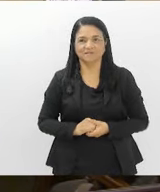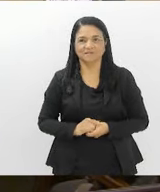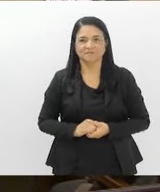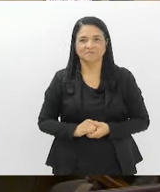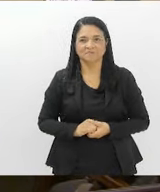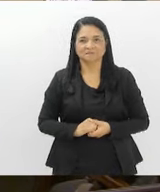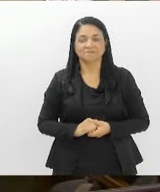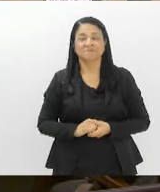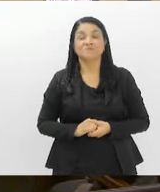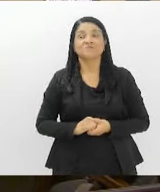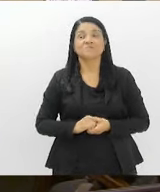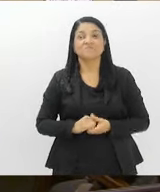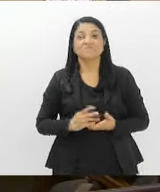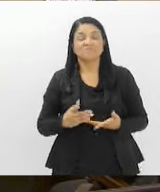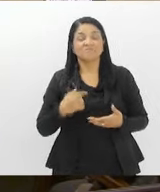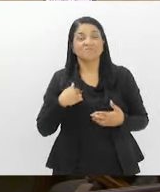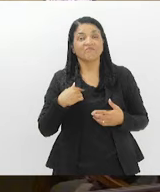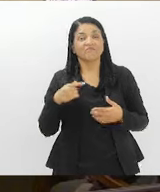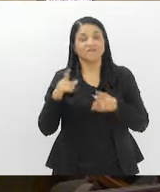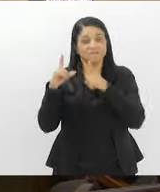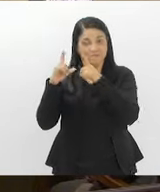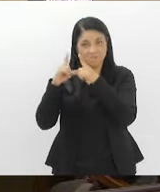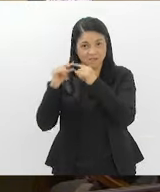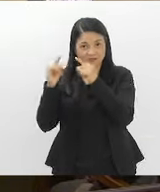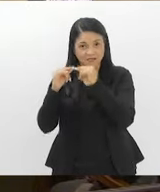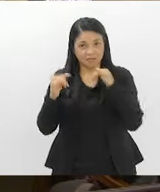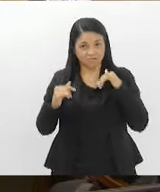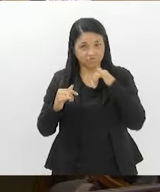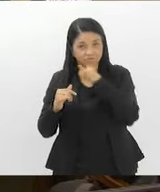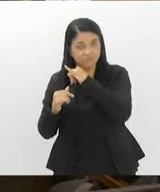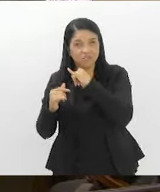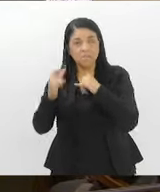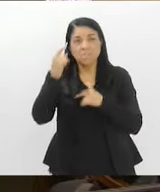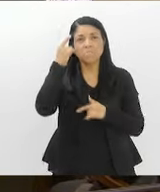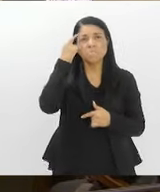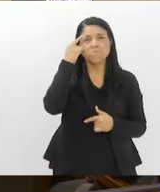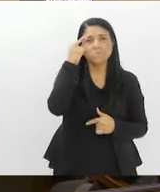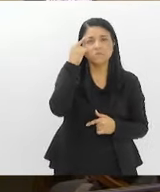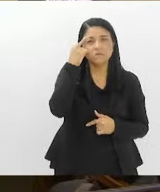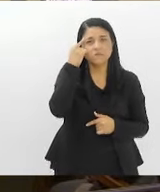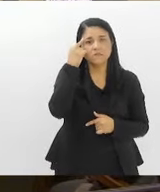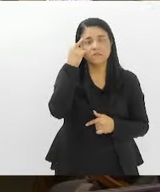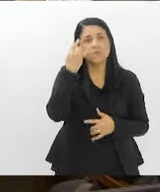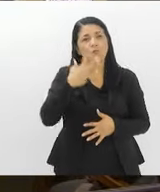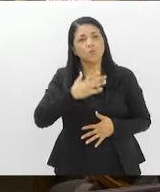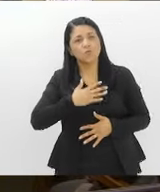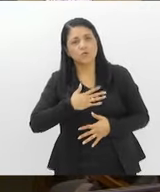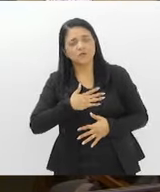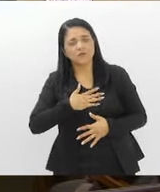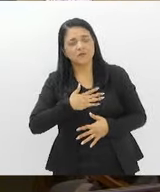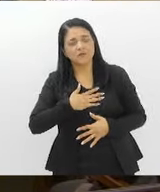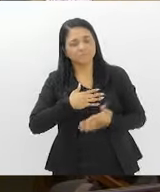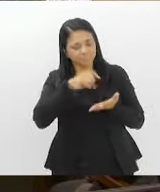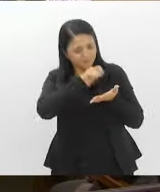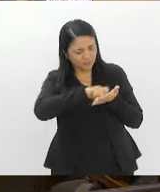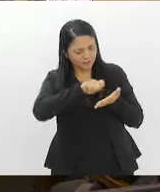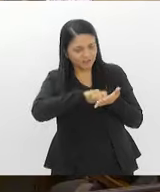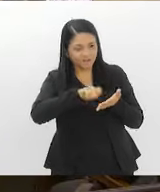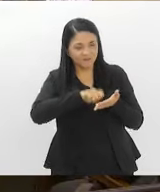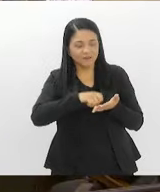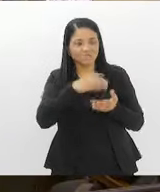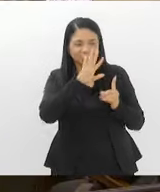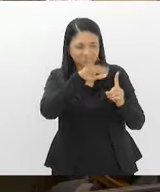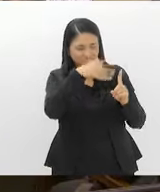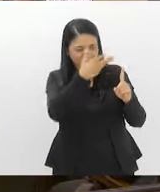E aí, eu me deslocando para Brasília, acabei pensando que eu gostaria e poderia falar de Cláudio Magna Vita, então